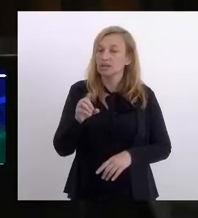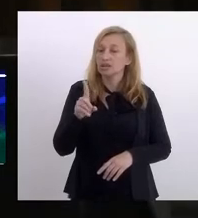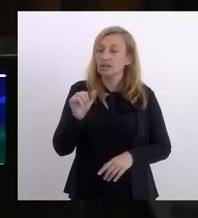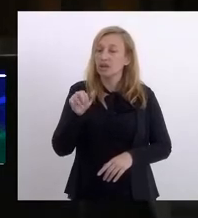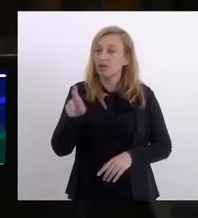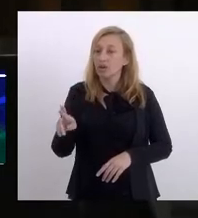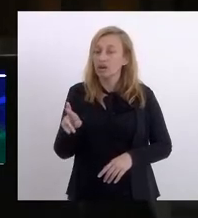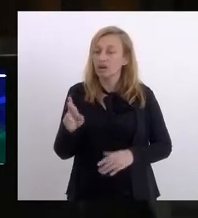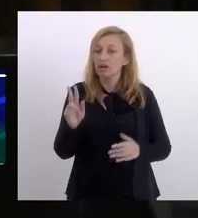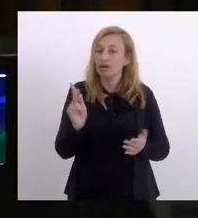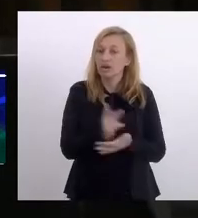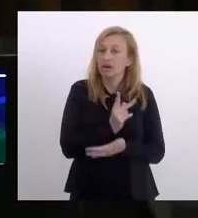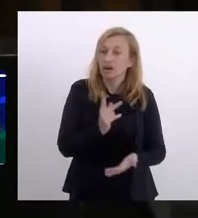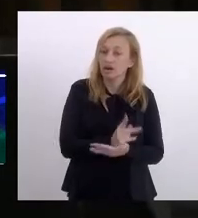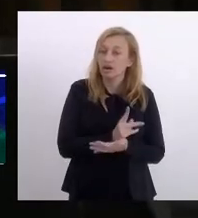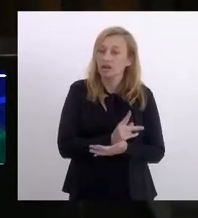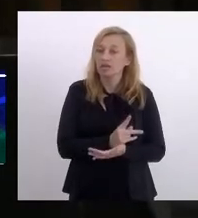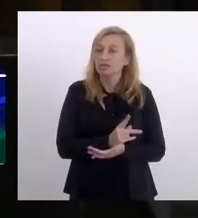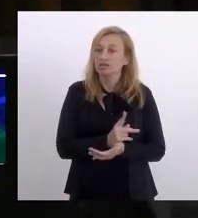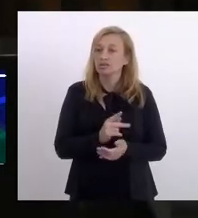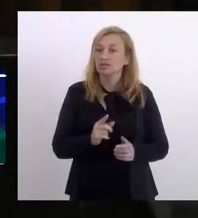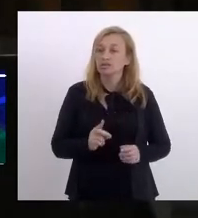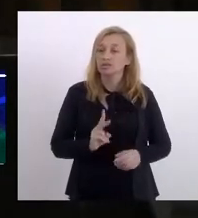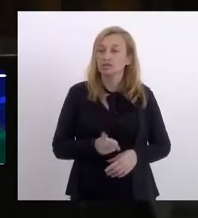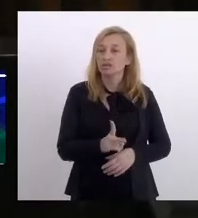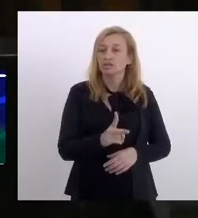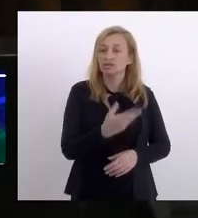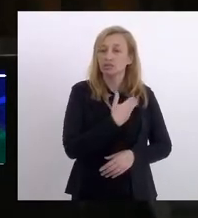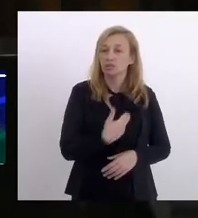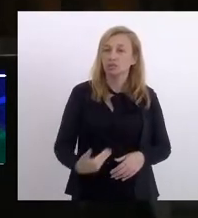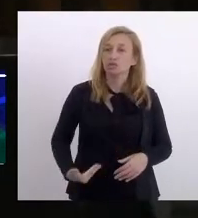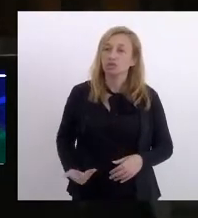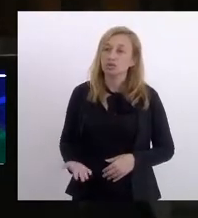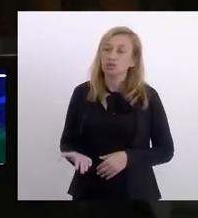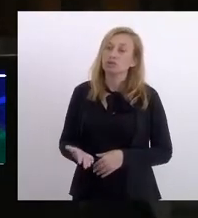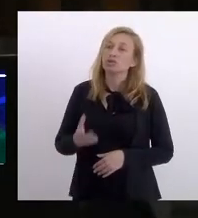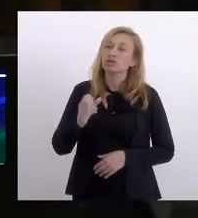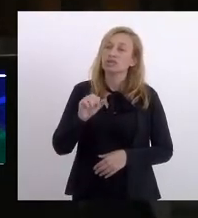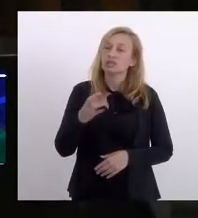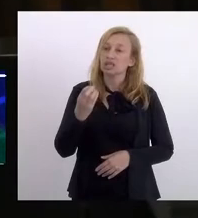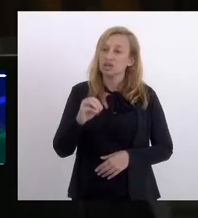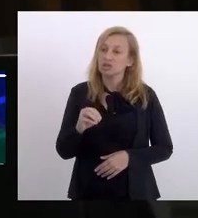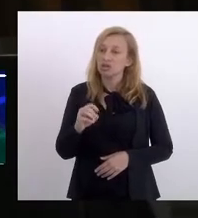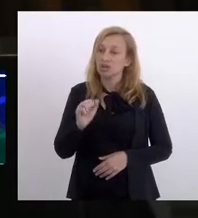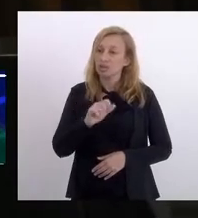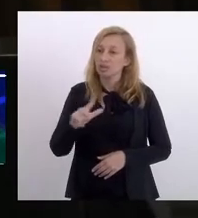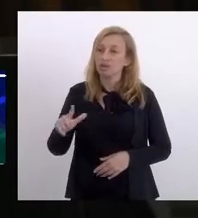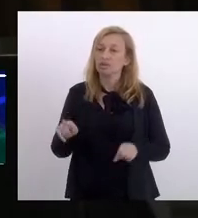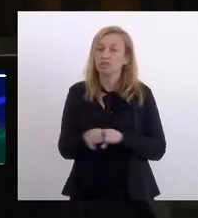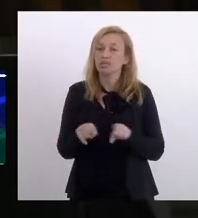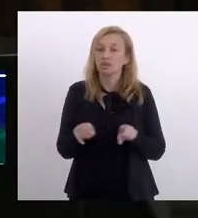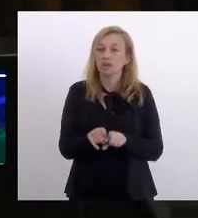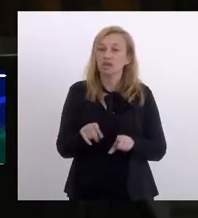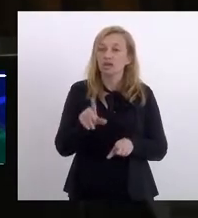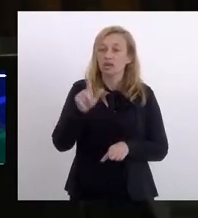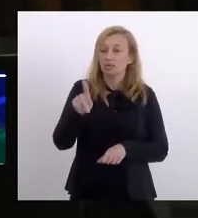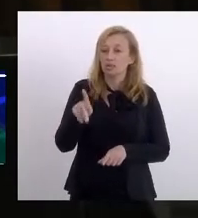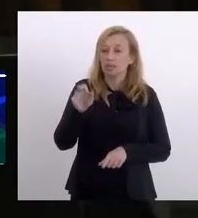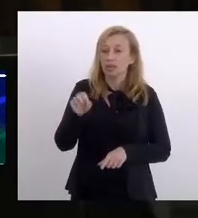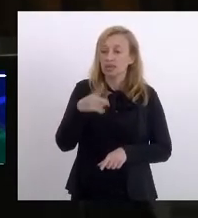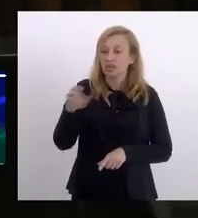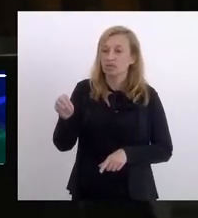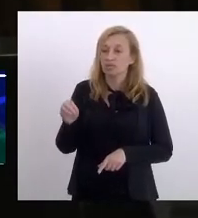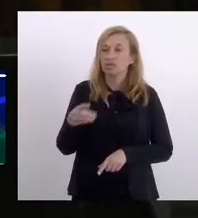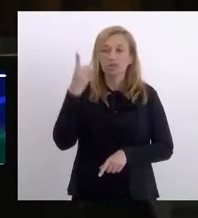operação fraudulenta levada à frente pelos governos de Sérgio Cabral e Luiz Fernando Pezão. Deputada